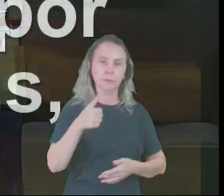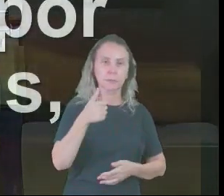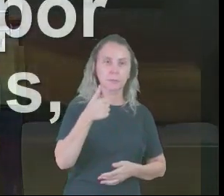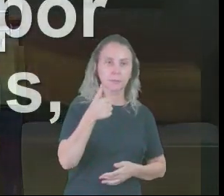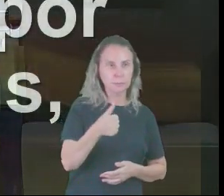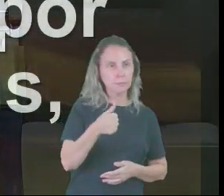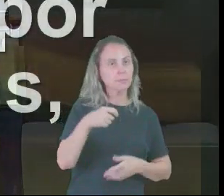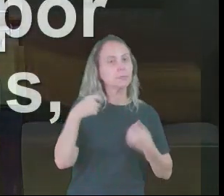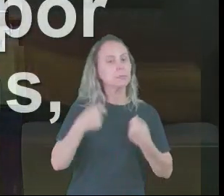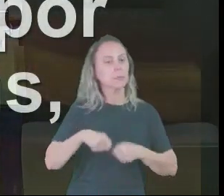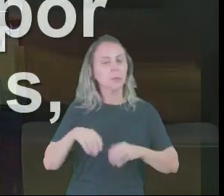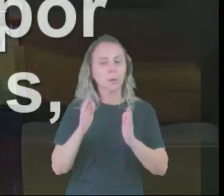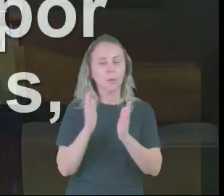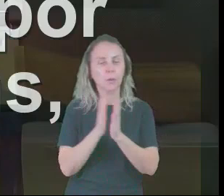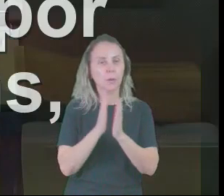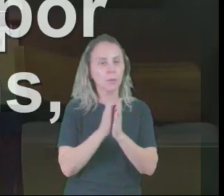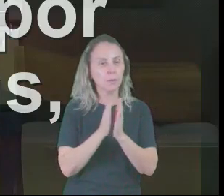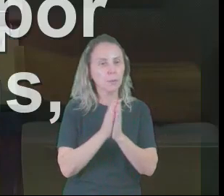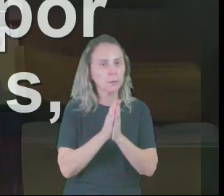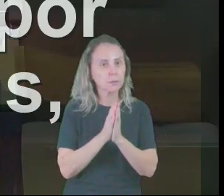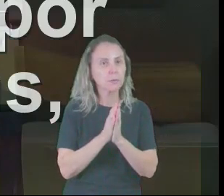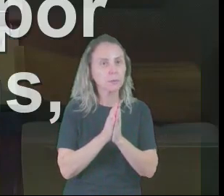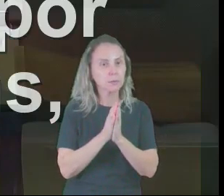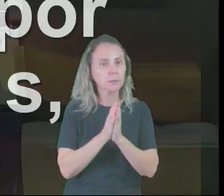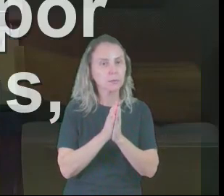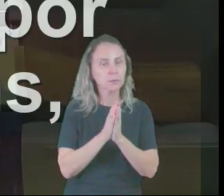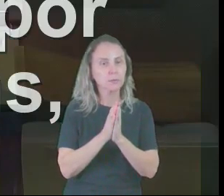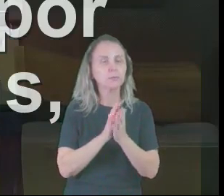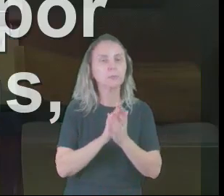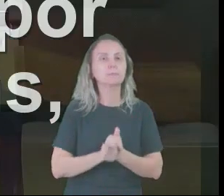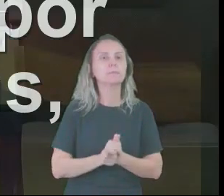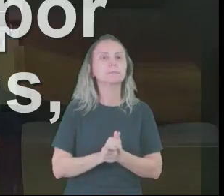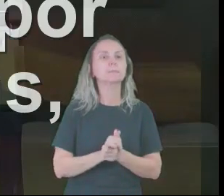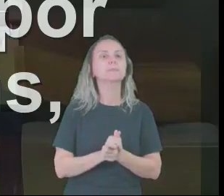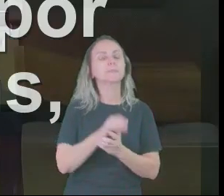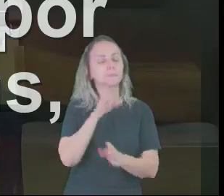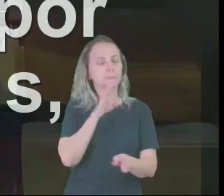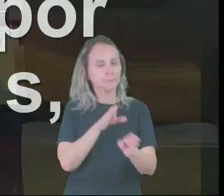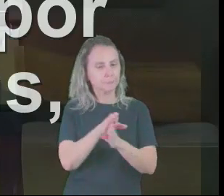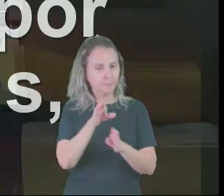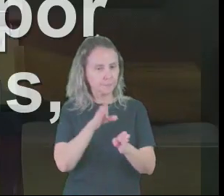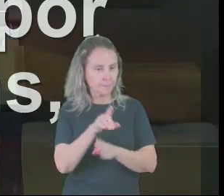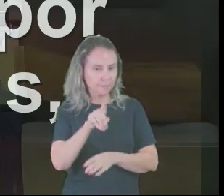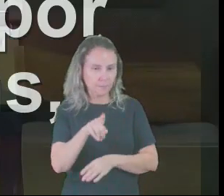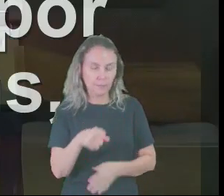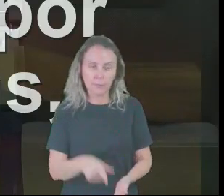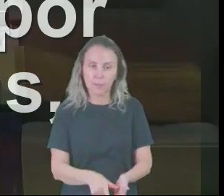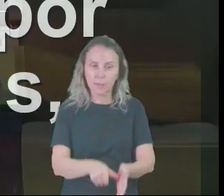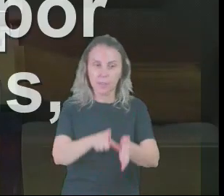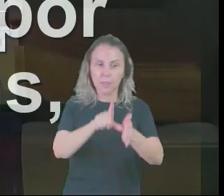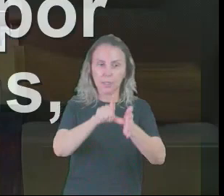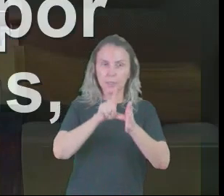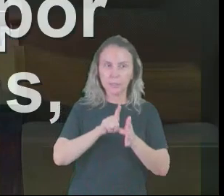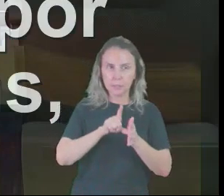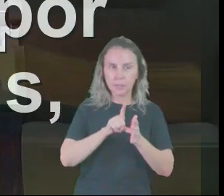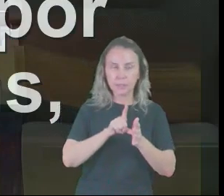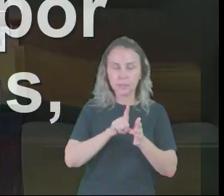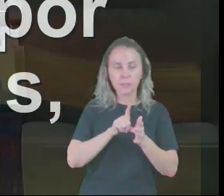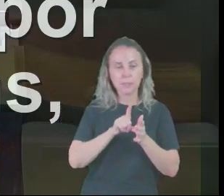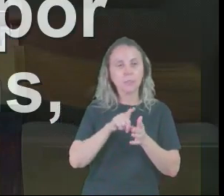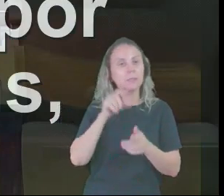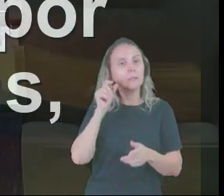orar pelas pessoas que estavam em eminência admoesto-te pois antes de tudo que se façam